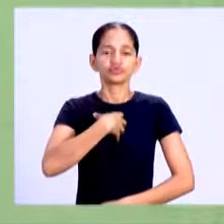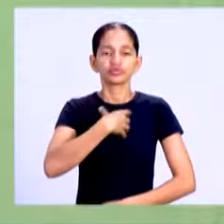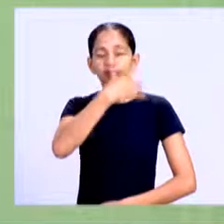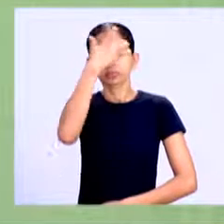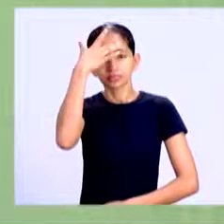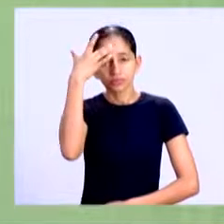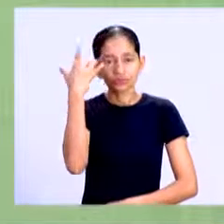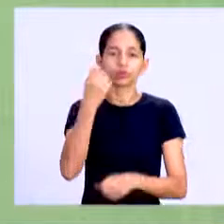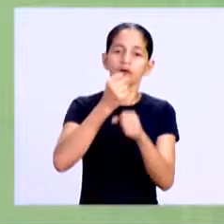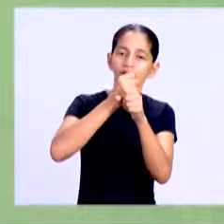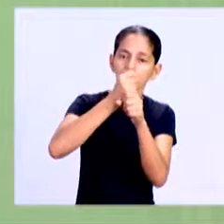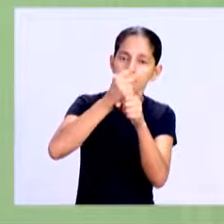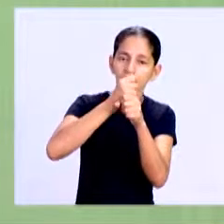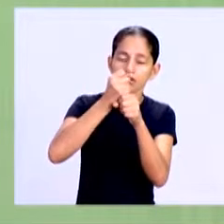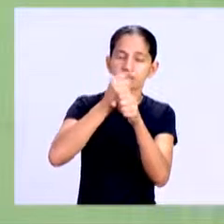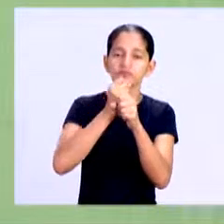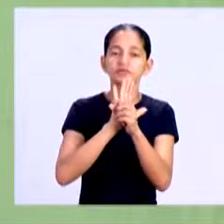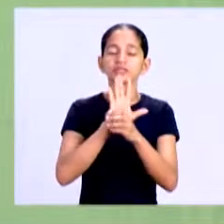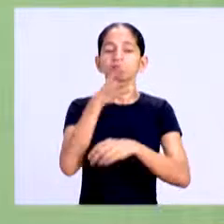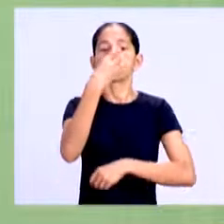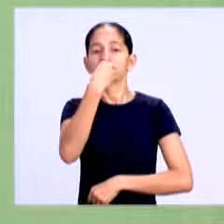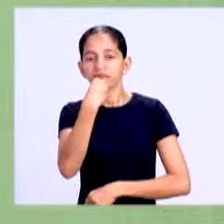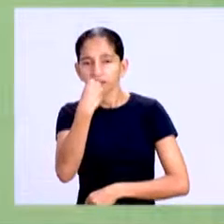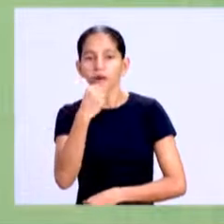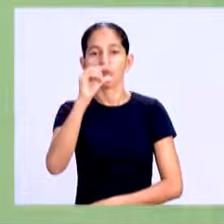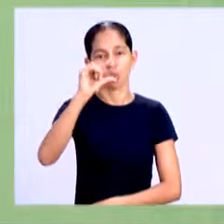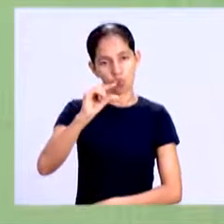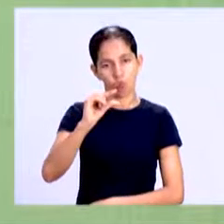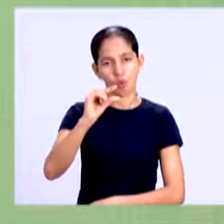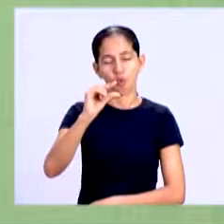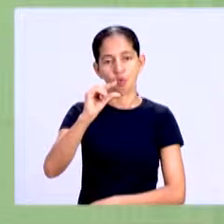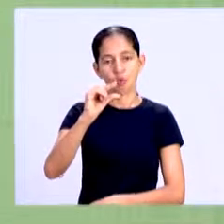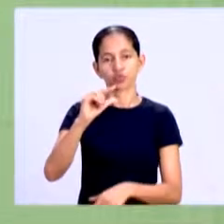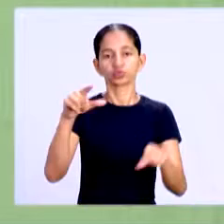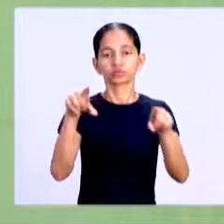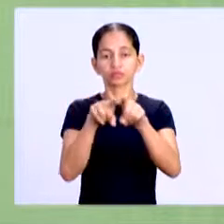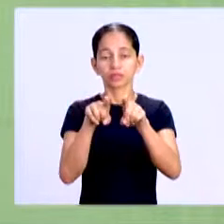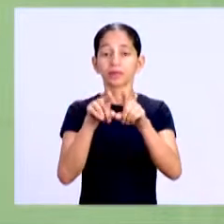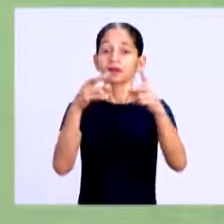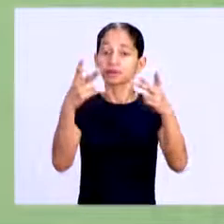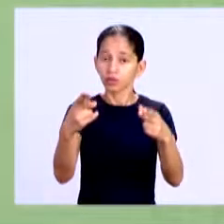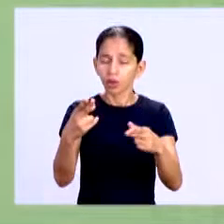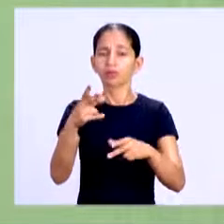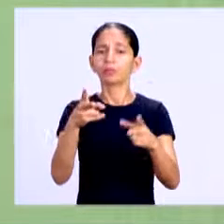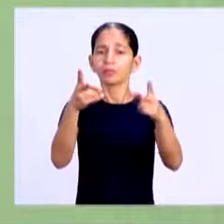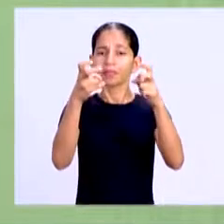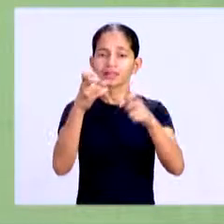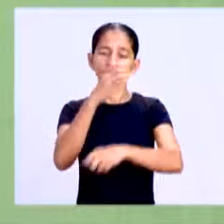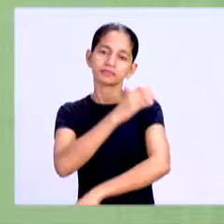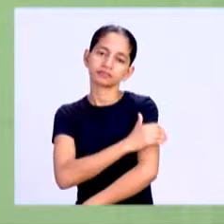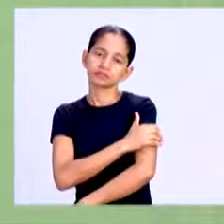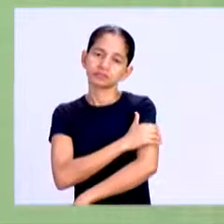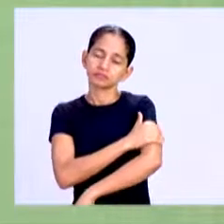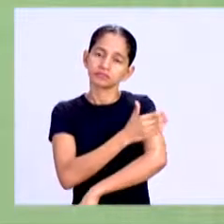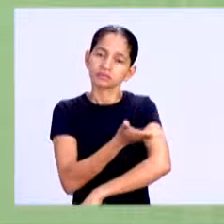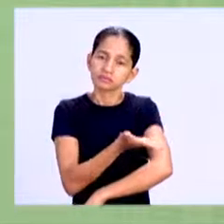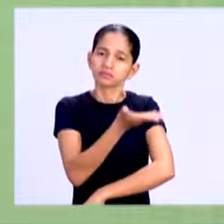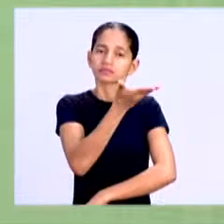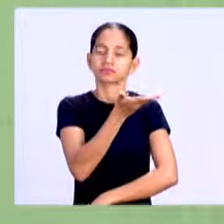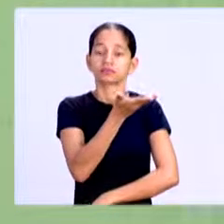elas são mais sensíveis à elevação da pressão, ou seja, ao aumento da pressão,